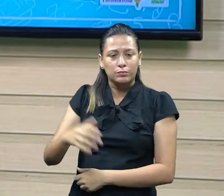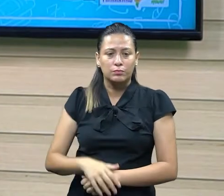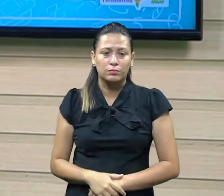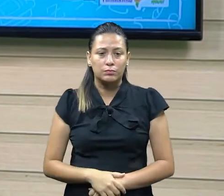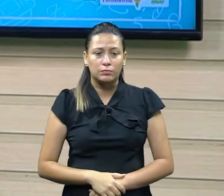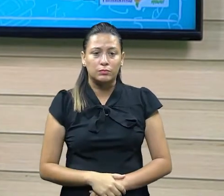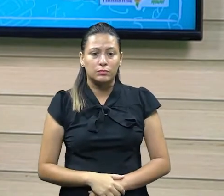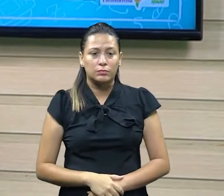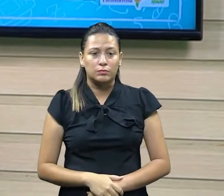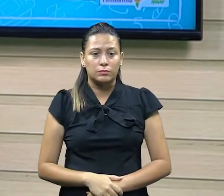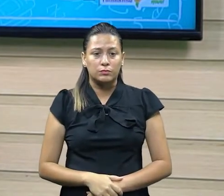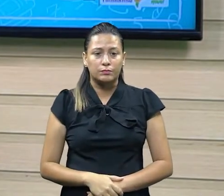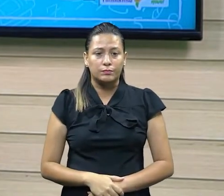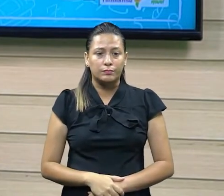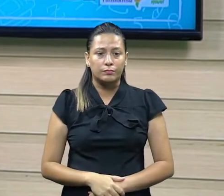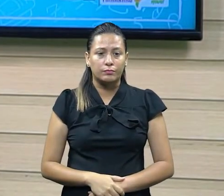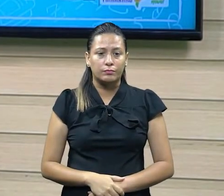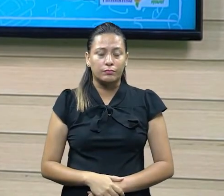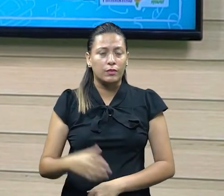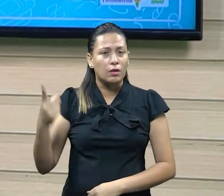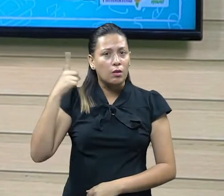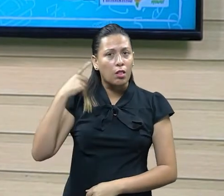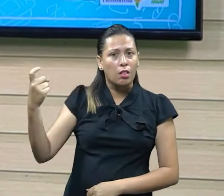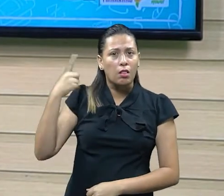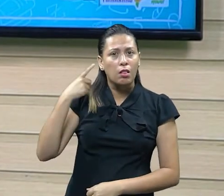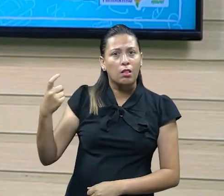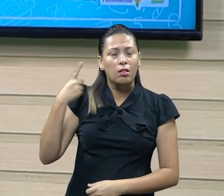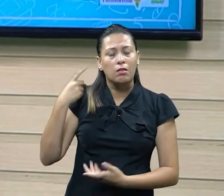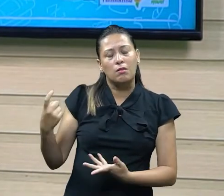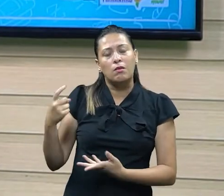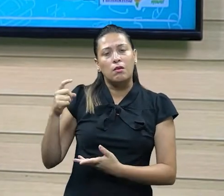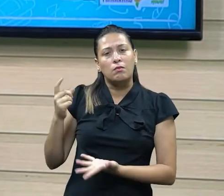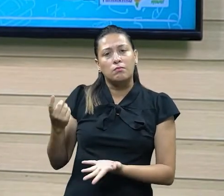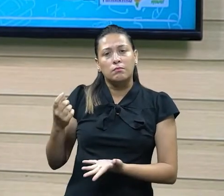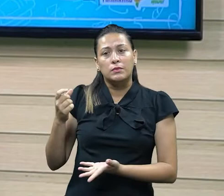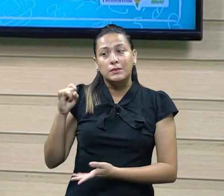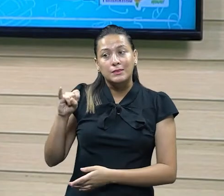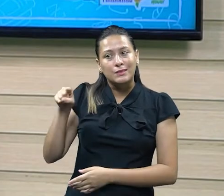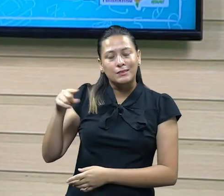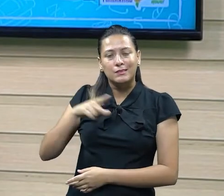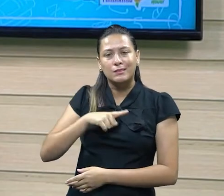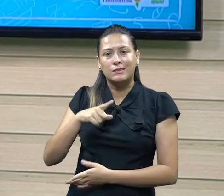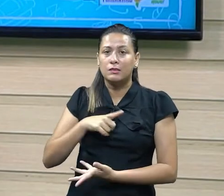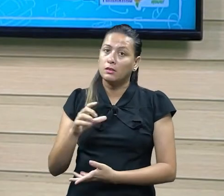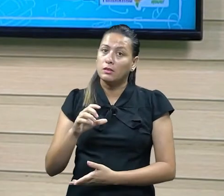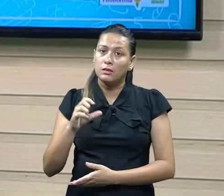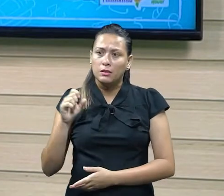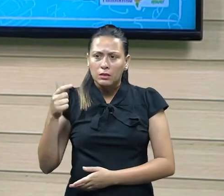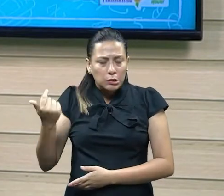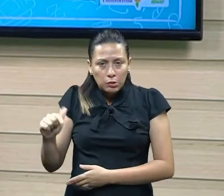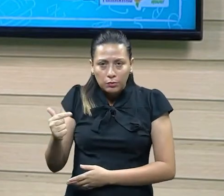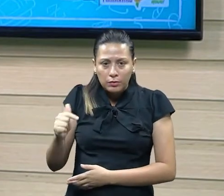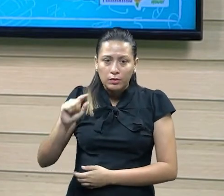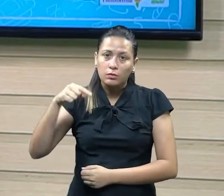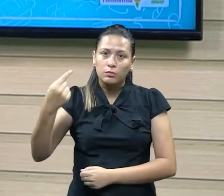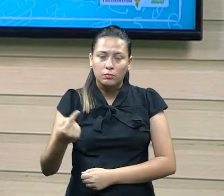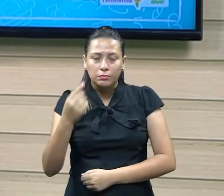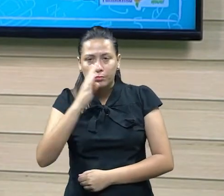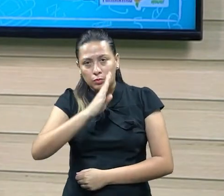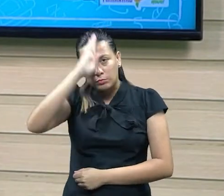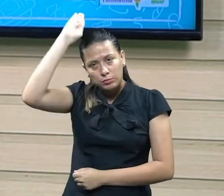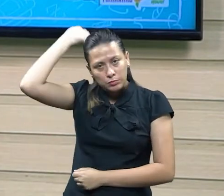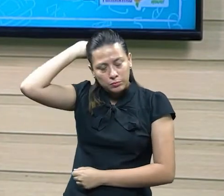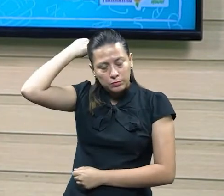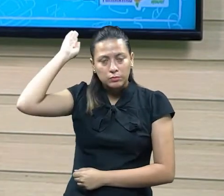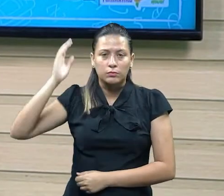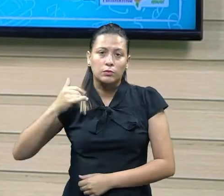acionar o sistema de alarme, se houver. Se não houver, logo em seguida a gente aciona o corpo de